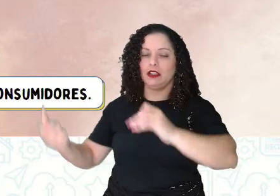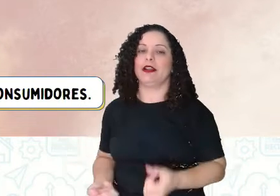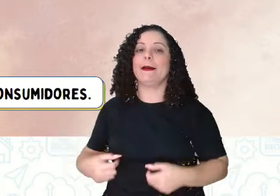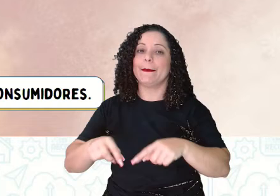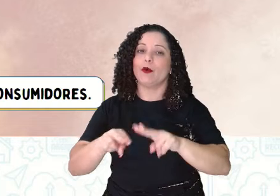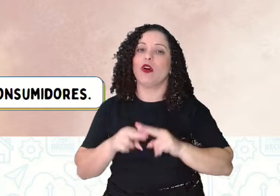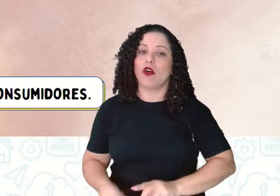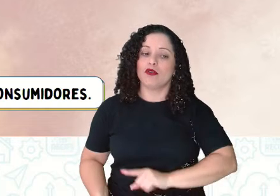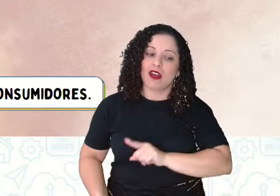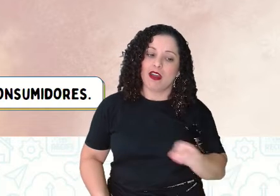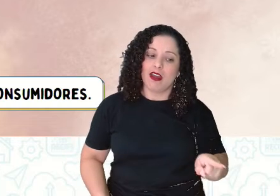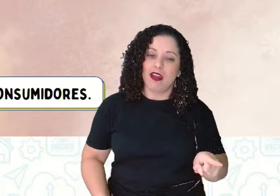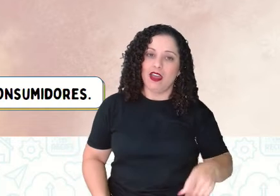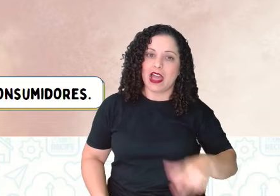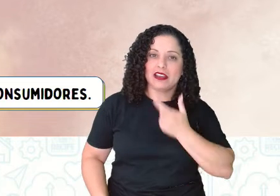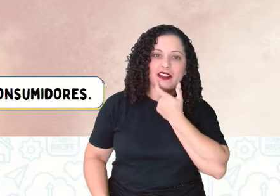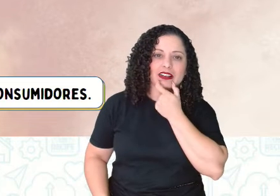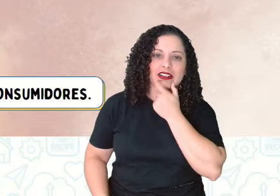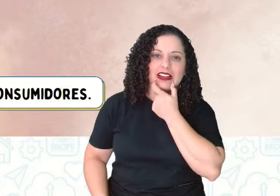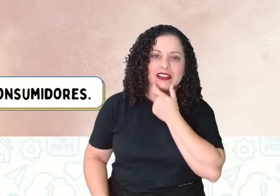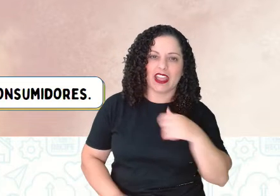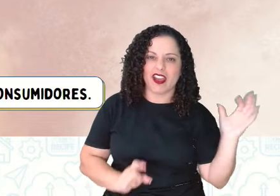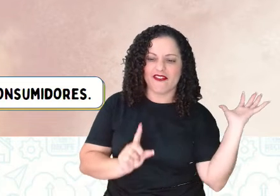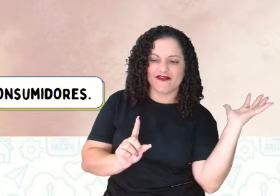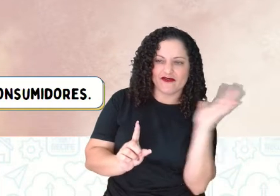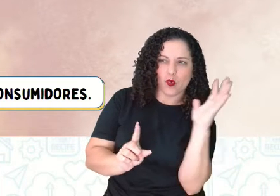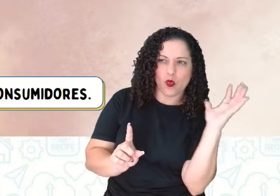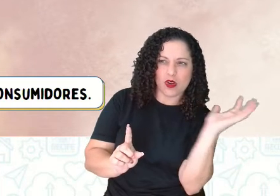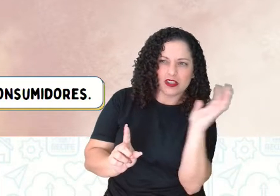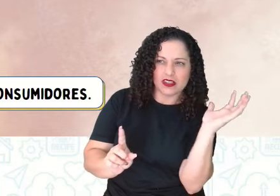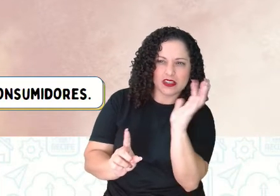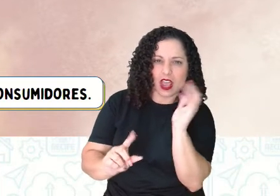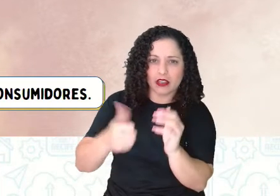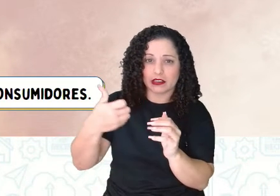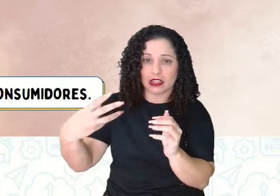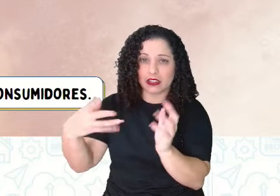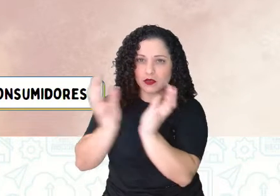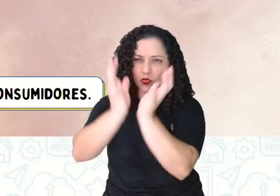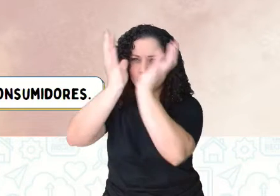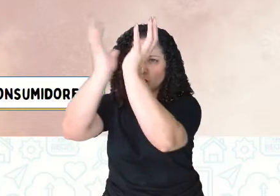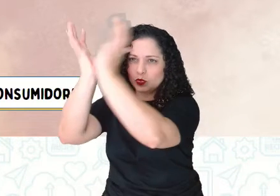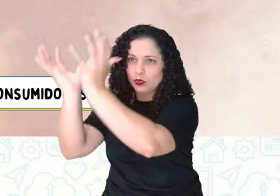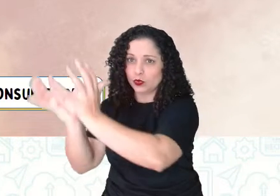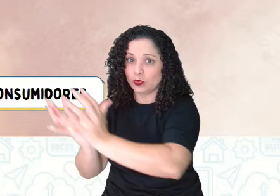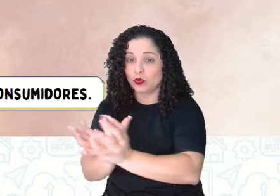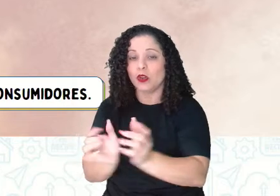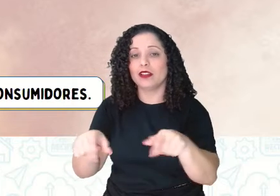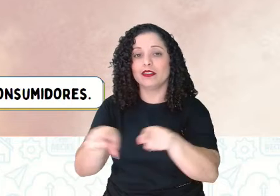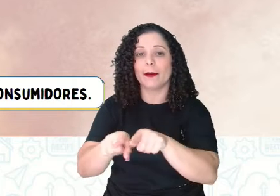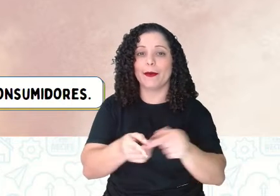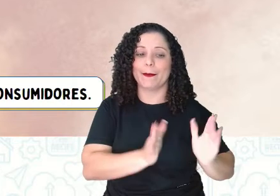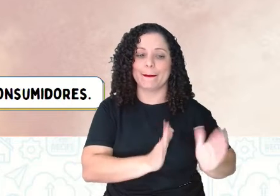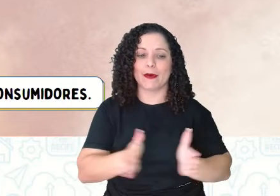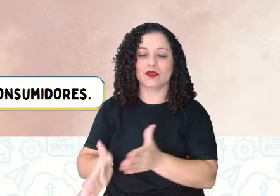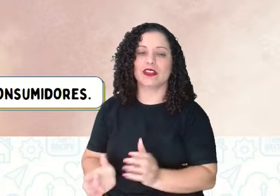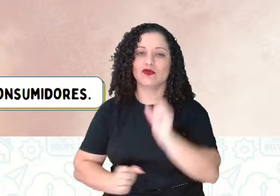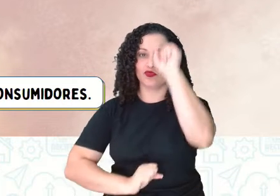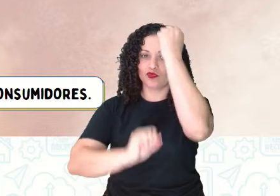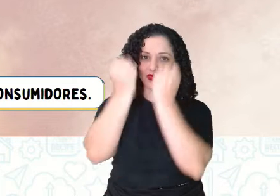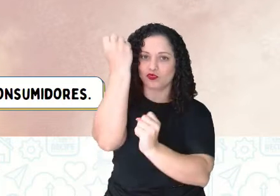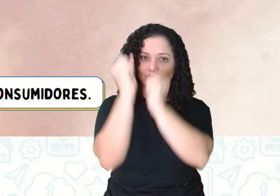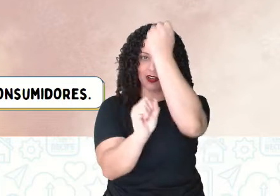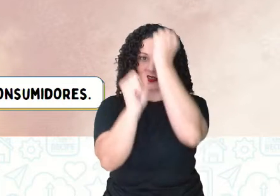né, a Inglaterra intervir mais nessas 13 colônias, como também o processo de